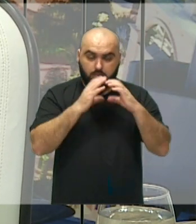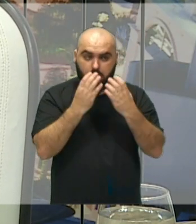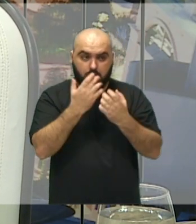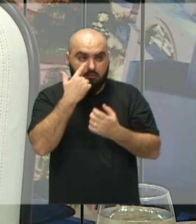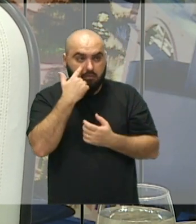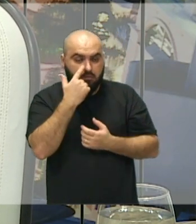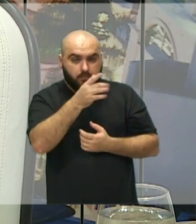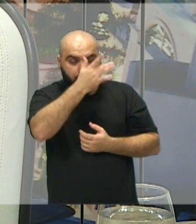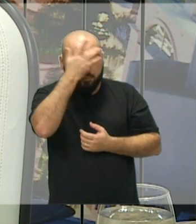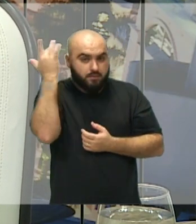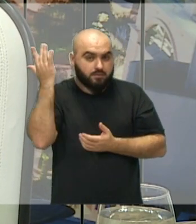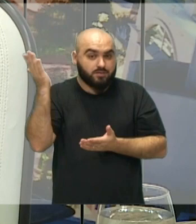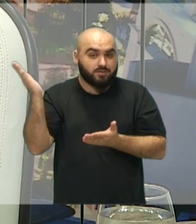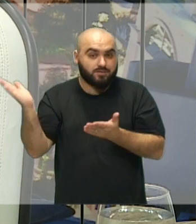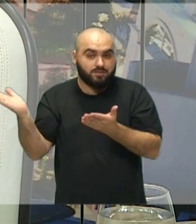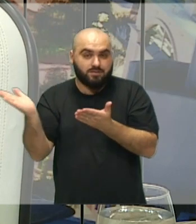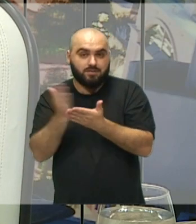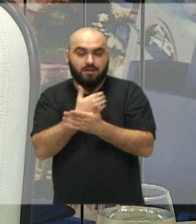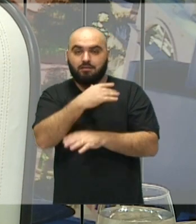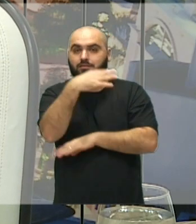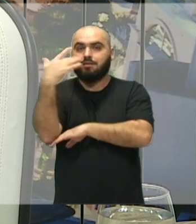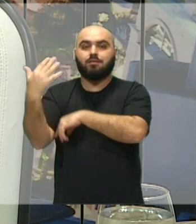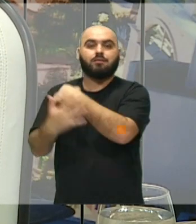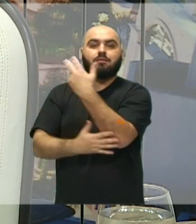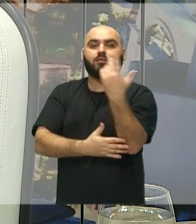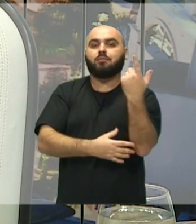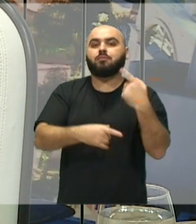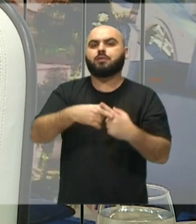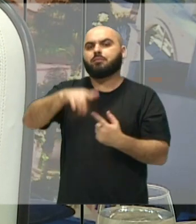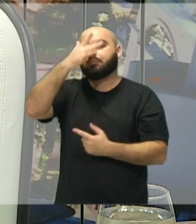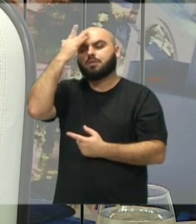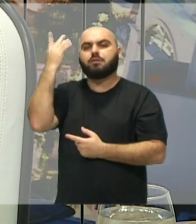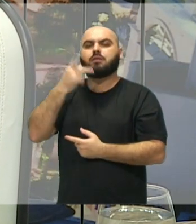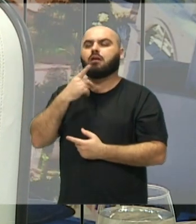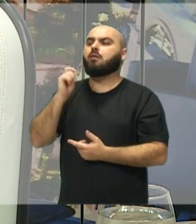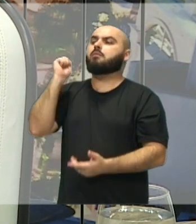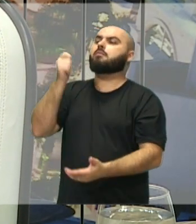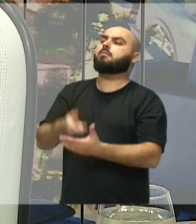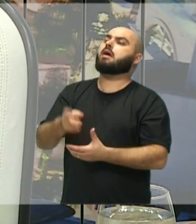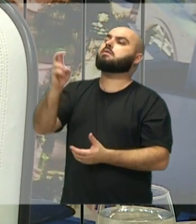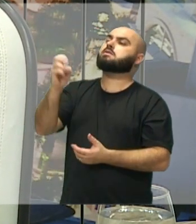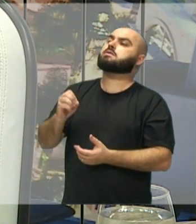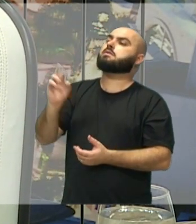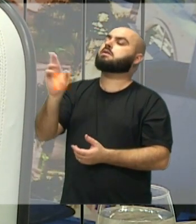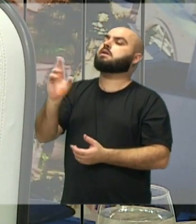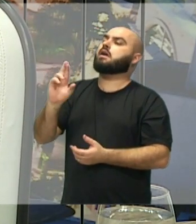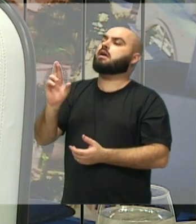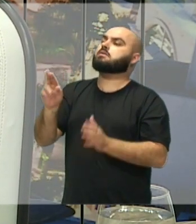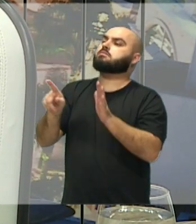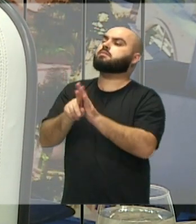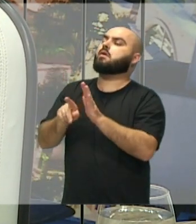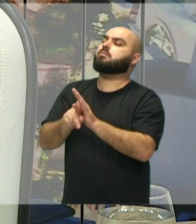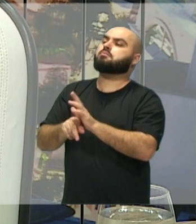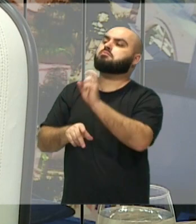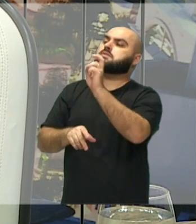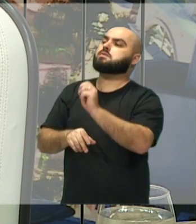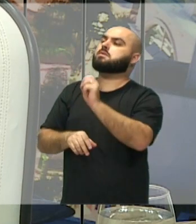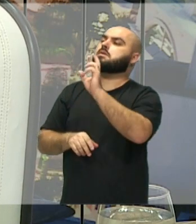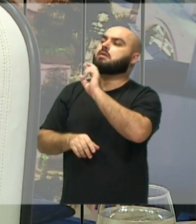as pessoas tiravam da natureza, porque passa o pessoal falando assim, eu te pago R$50 por casal de qualquer espécie que você